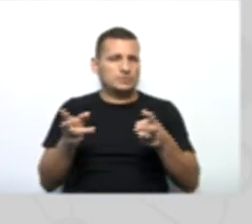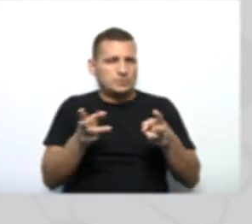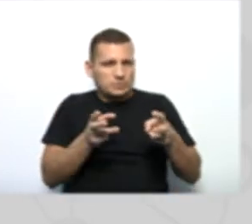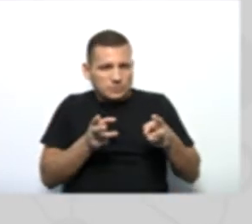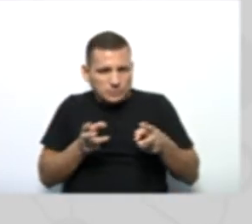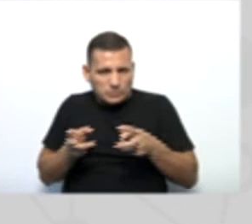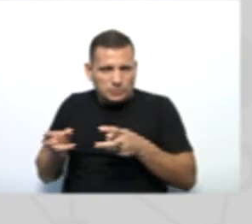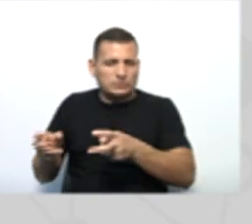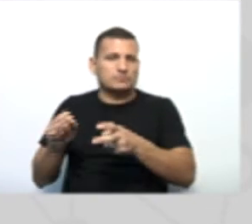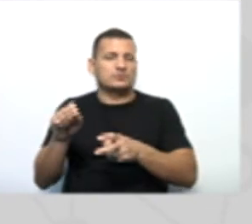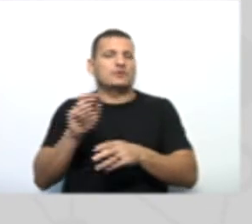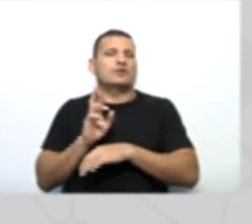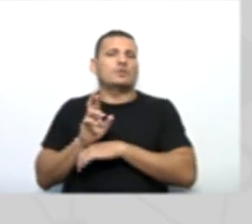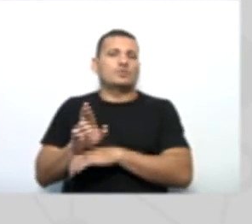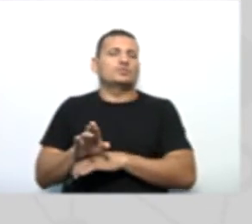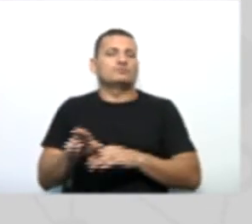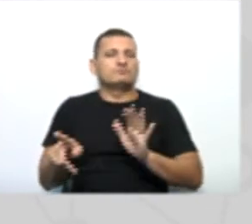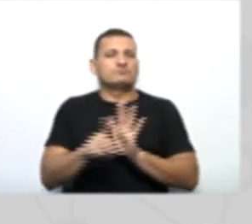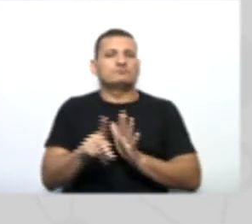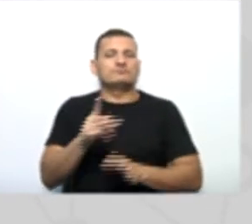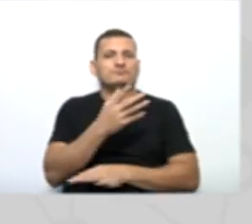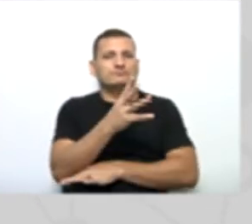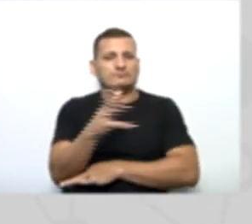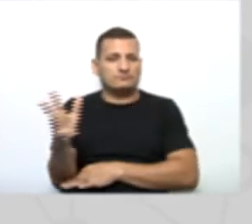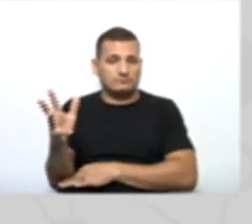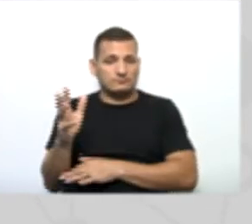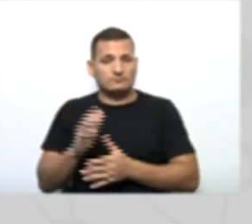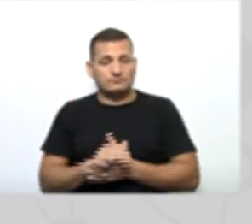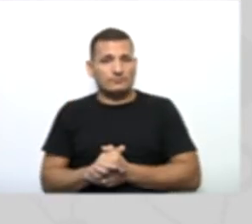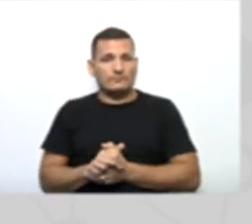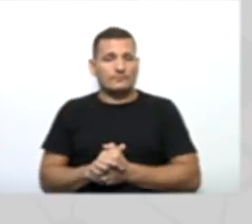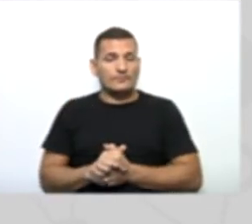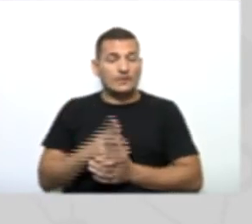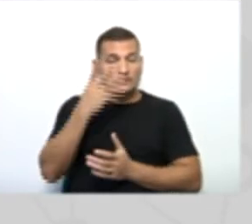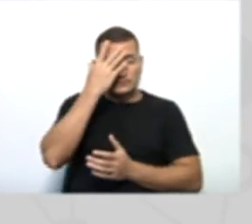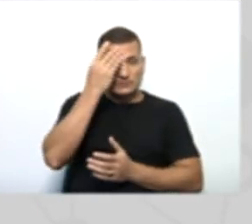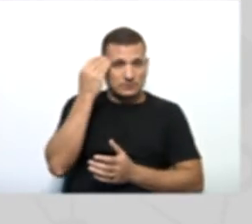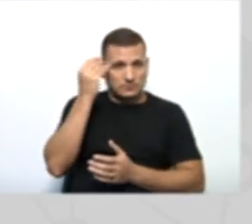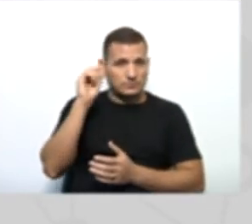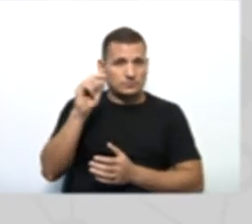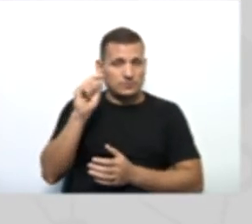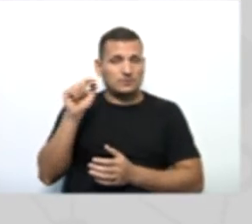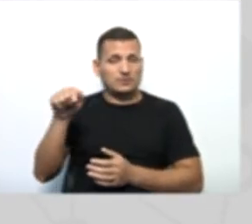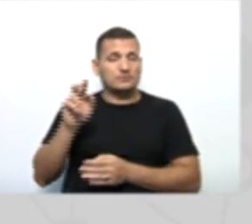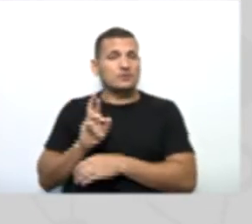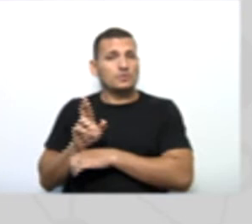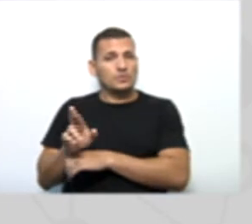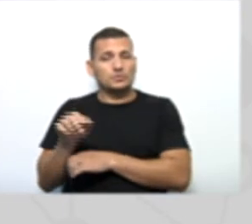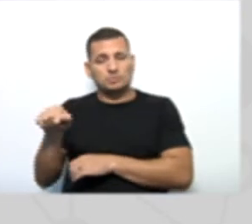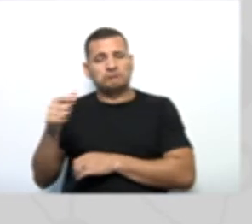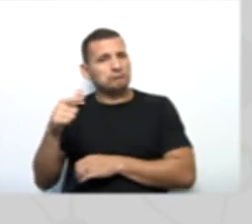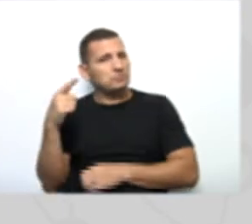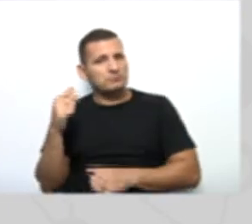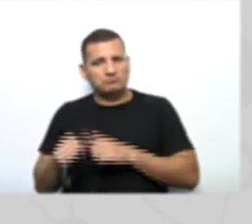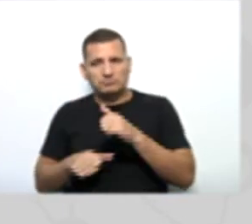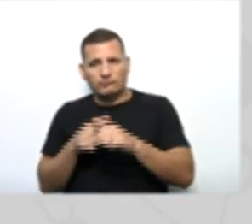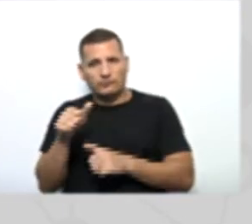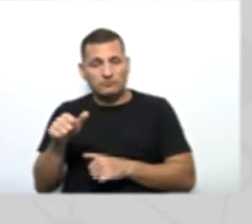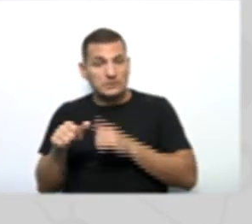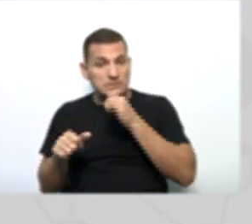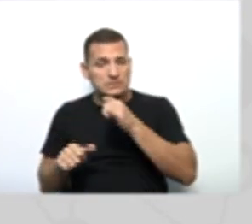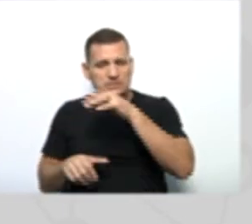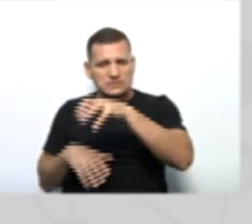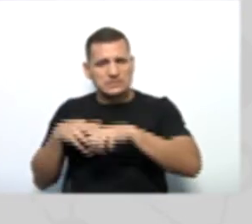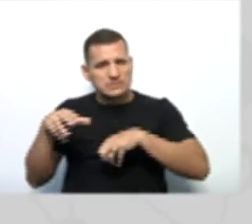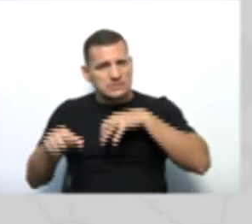os recursos disponíveis na natureza, esquecendo que grande parte deles, além de não serem renováveis, quando retirados